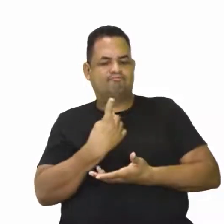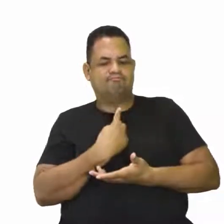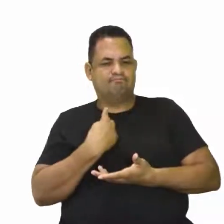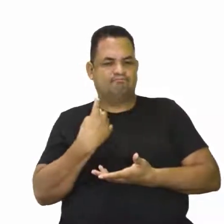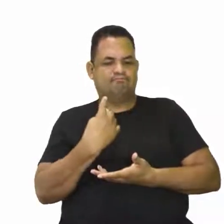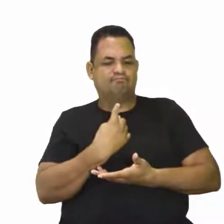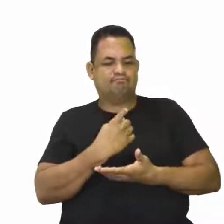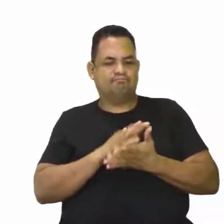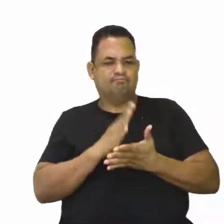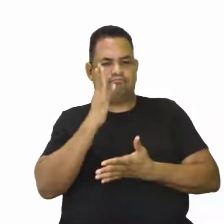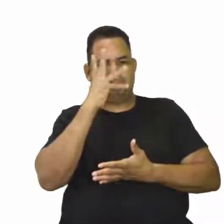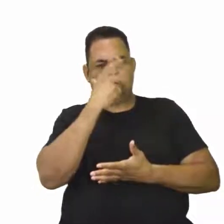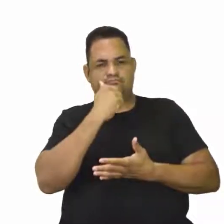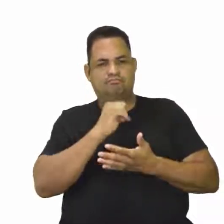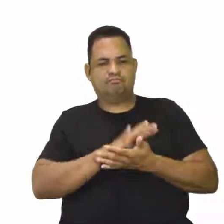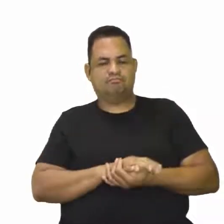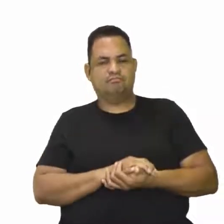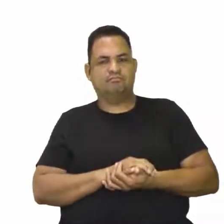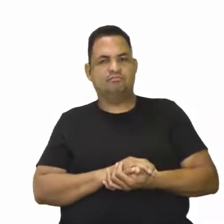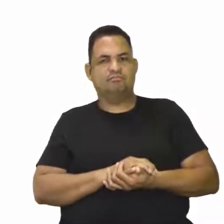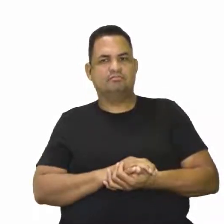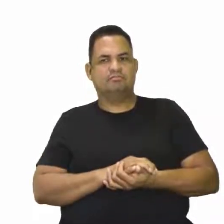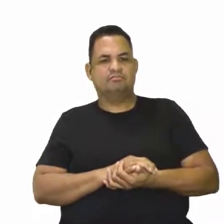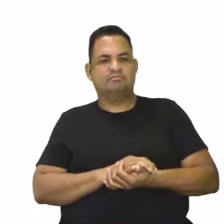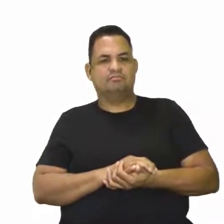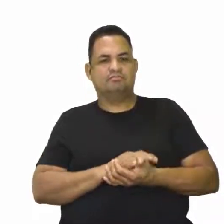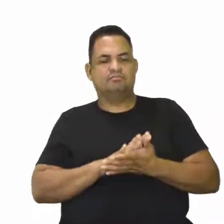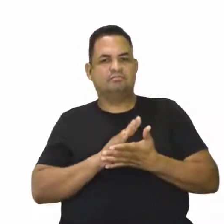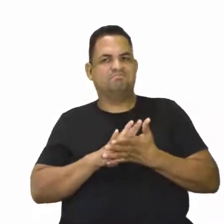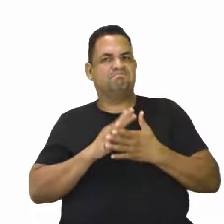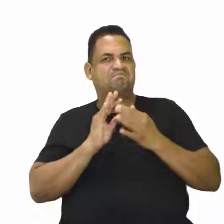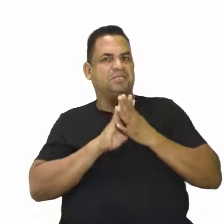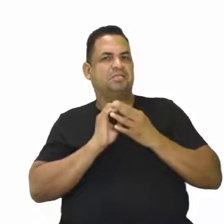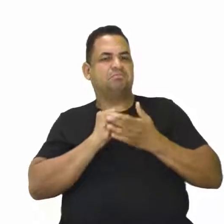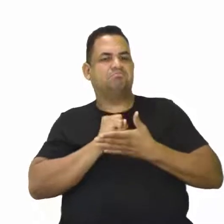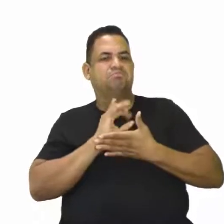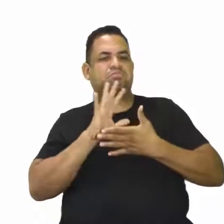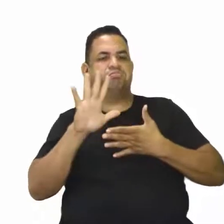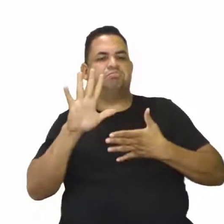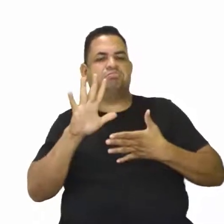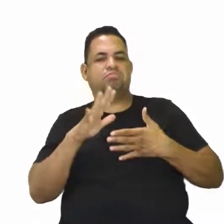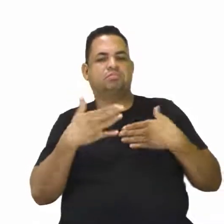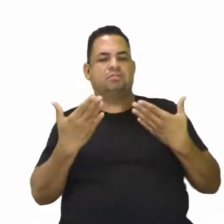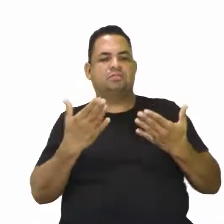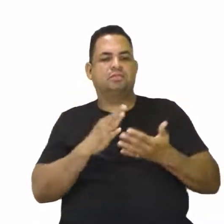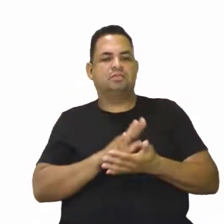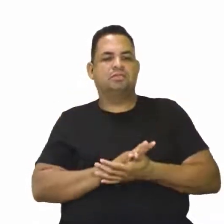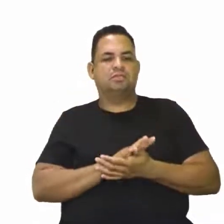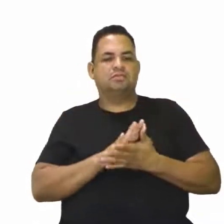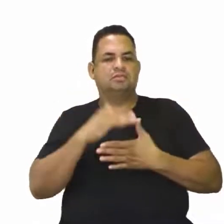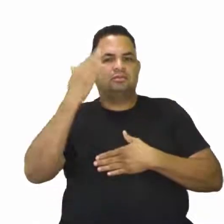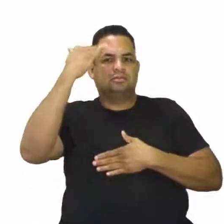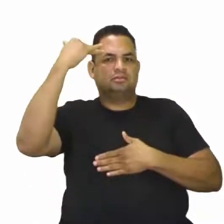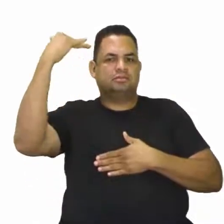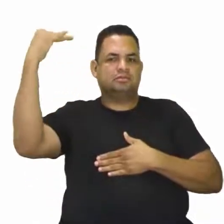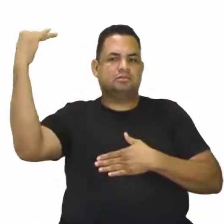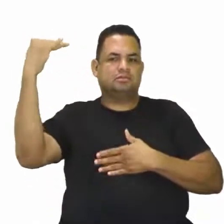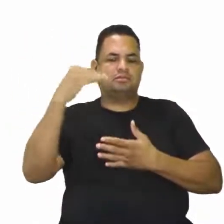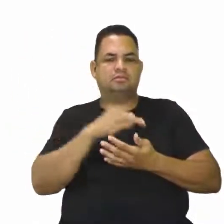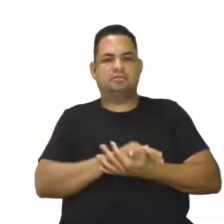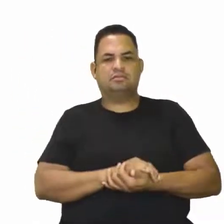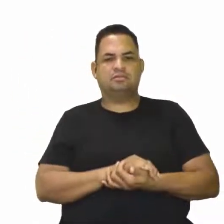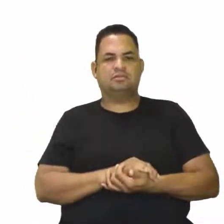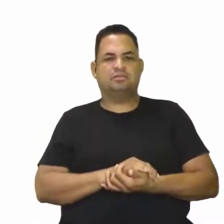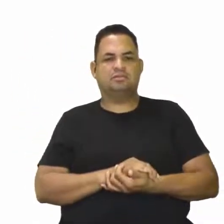me levará sozinho? Minha beleza me levará brilho? Ou minha beleza me levará